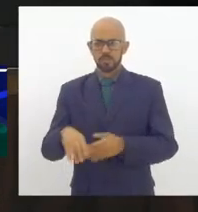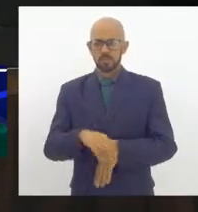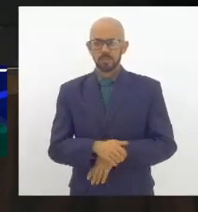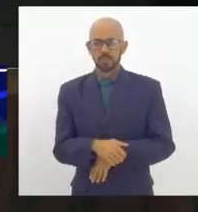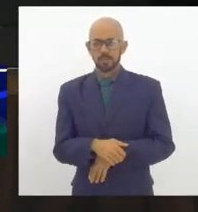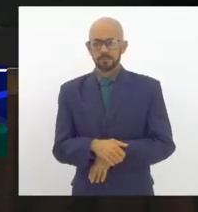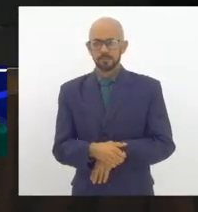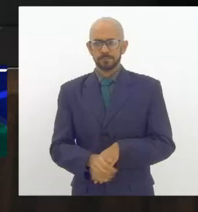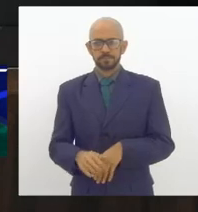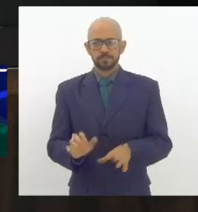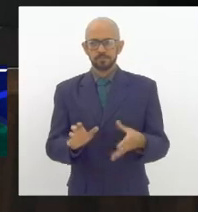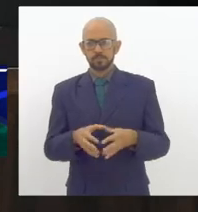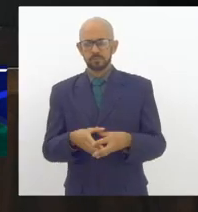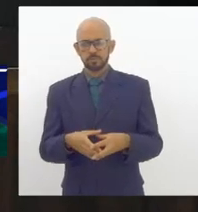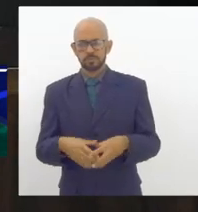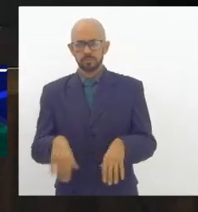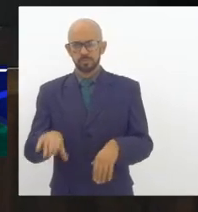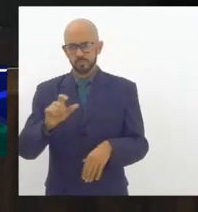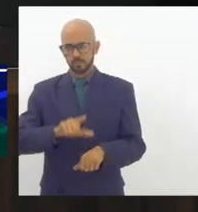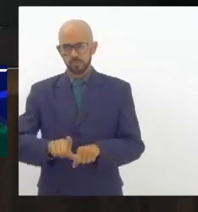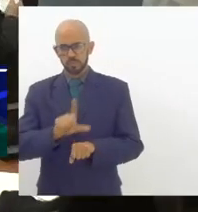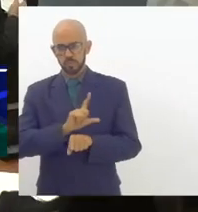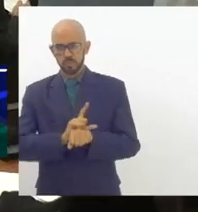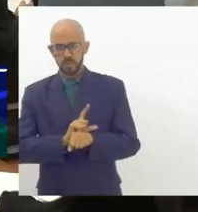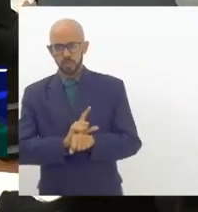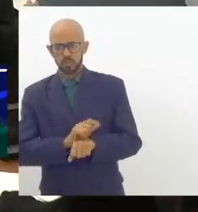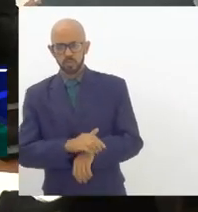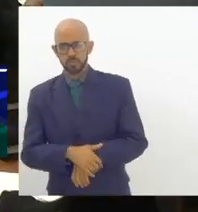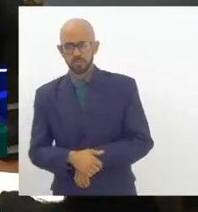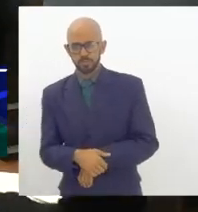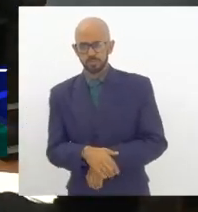parecer pela comissão de constante Deputado Luiz Paulo